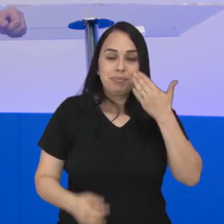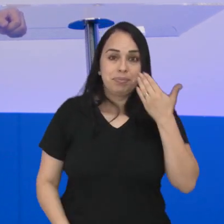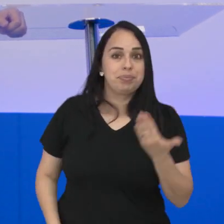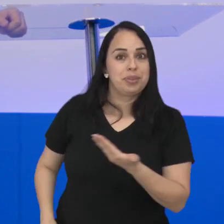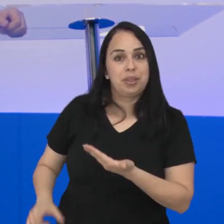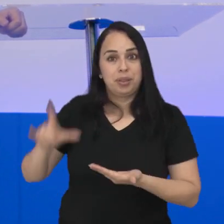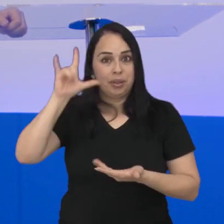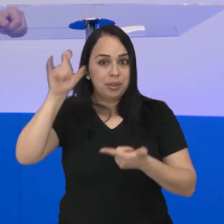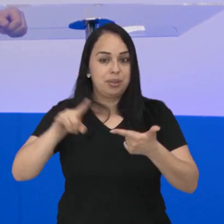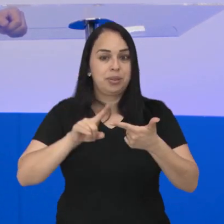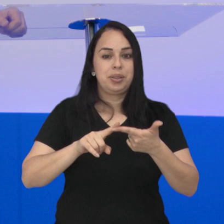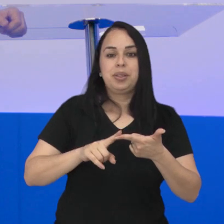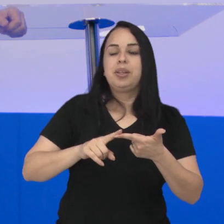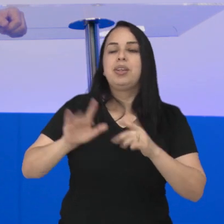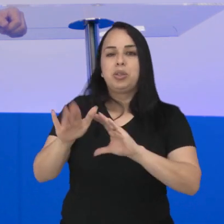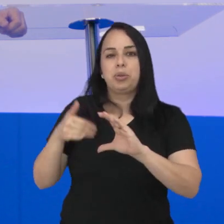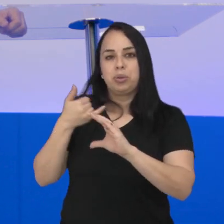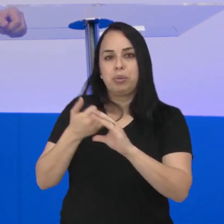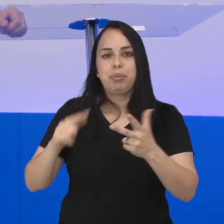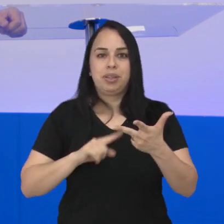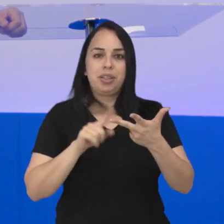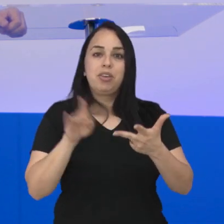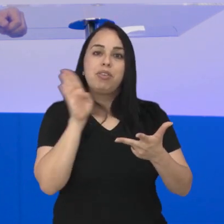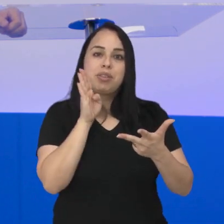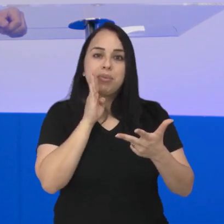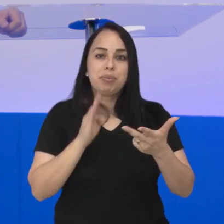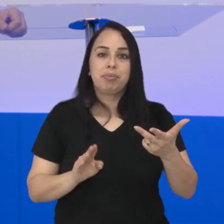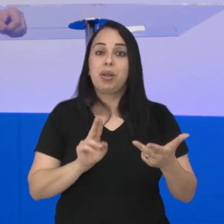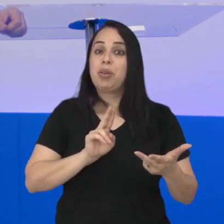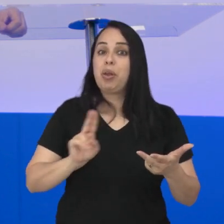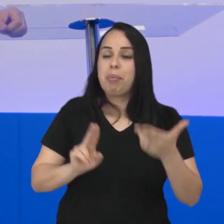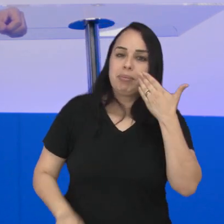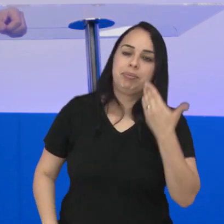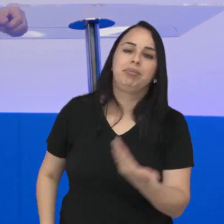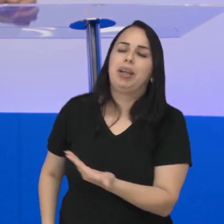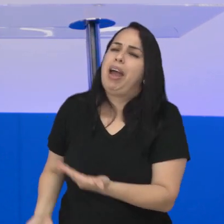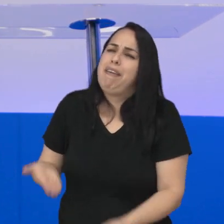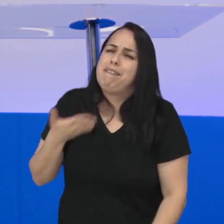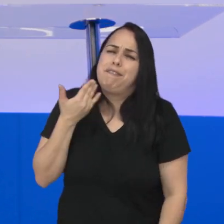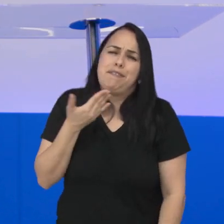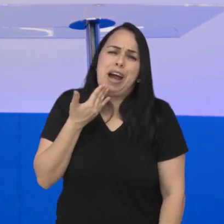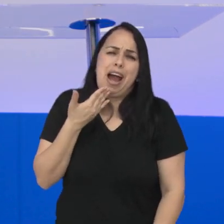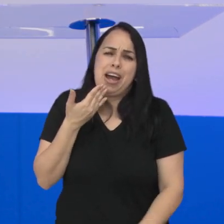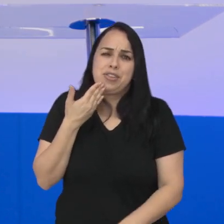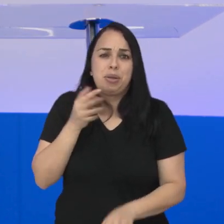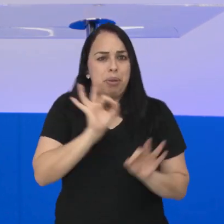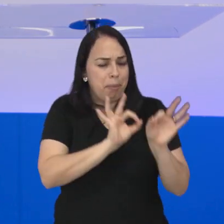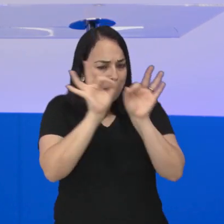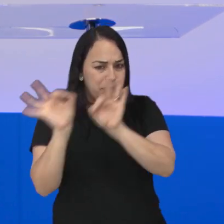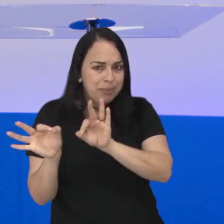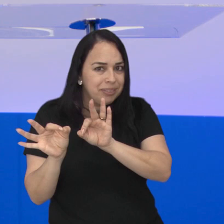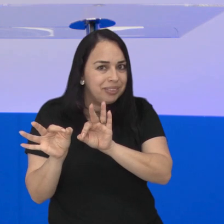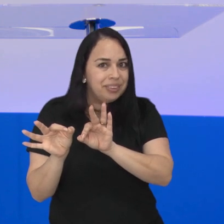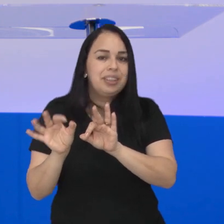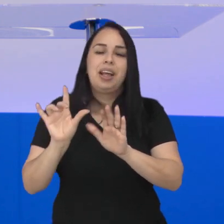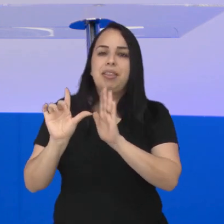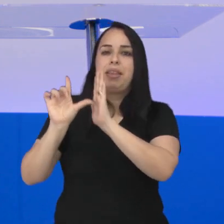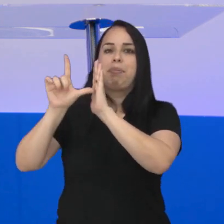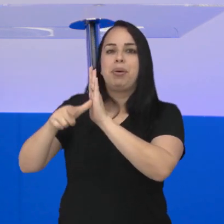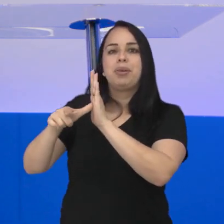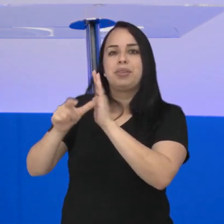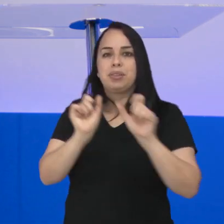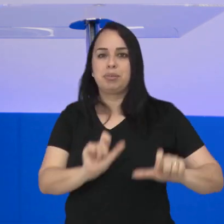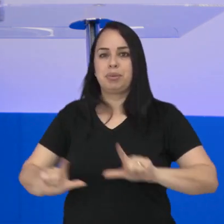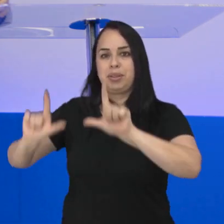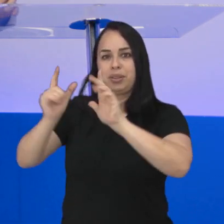nosso Instagram, YouTube e Facebook tem o mesmo endereço. É o TV Câmara SJC. Tá facinho para você acompanhar a gente, hein? A